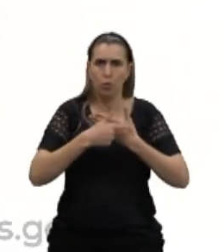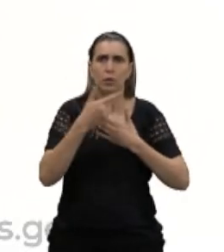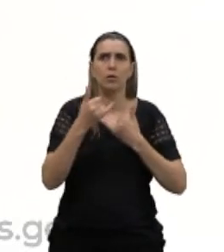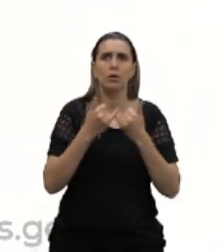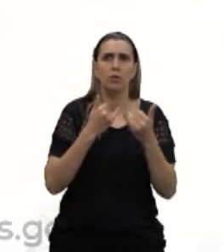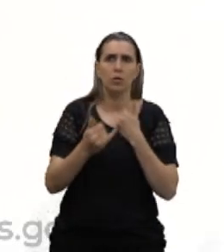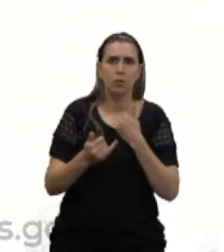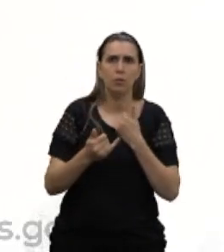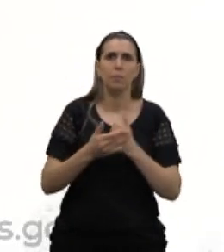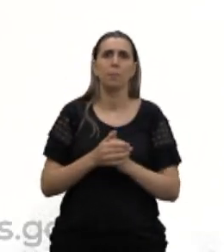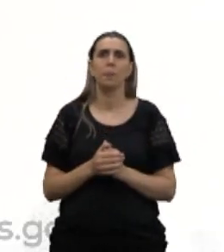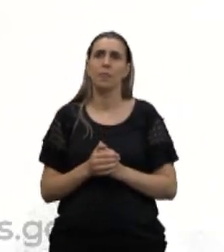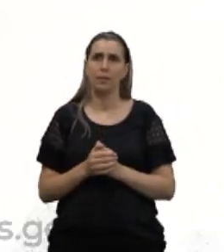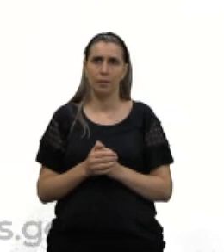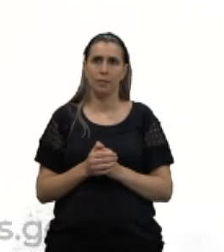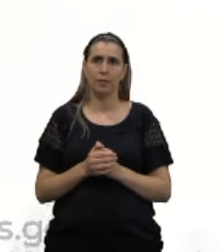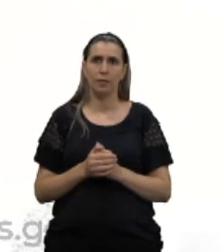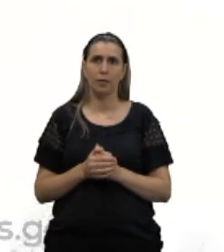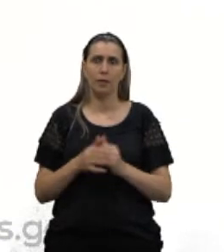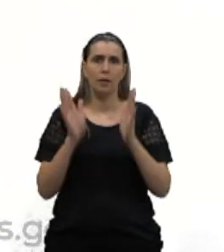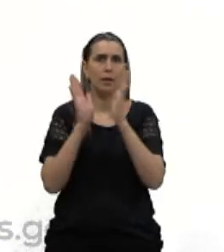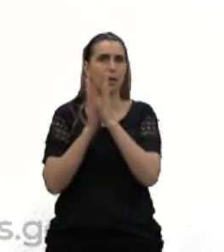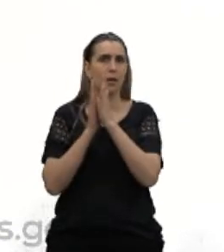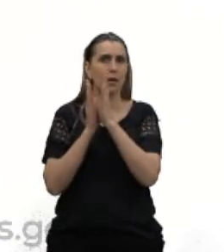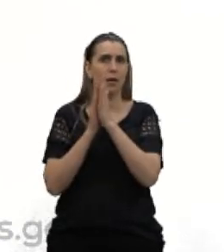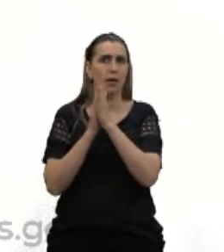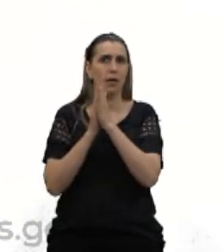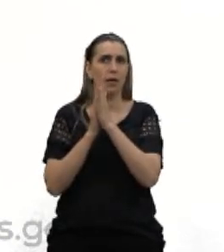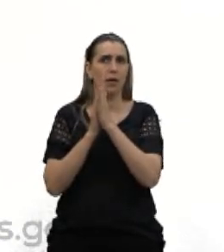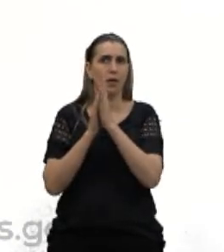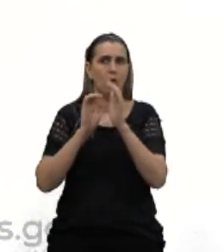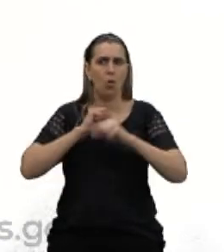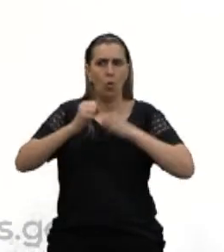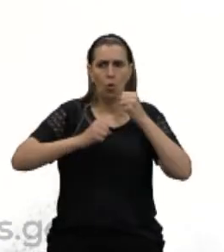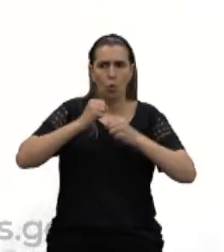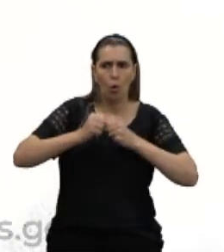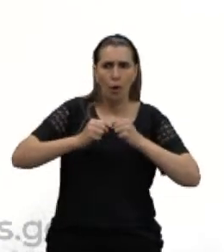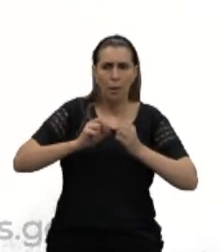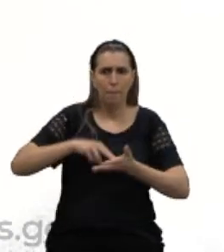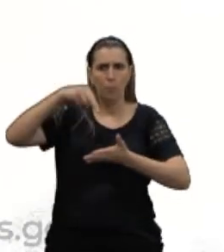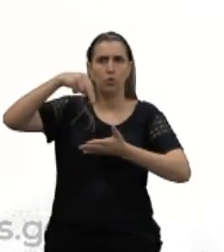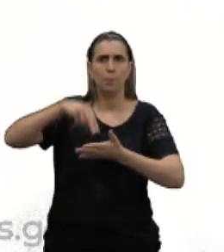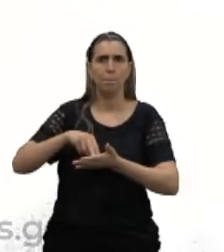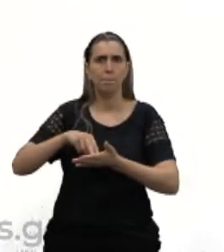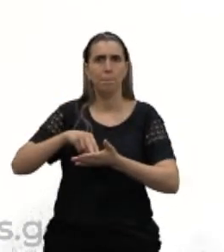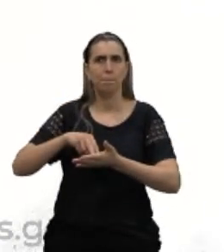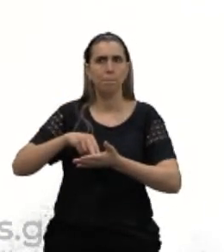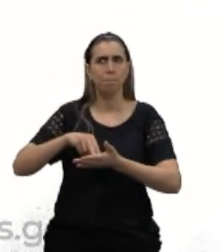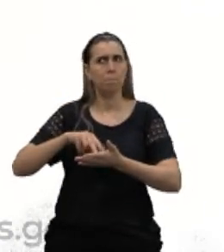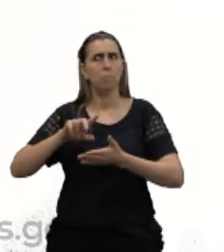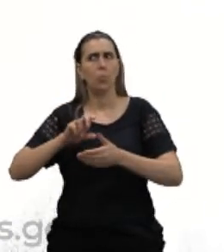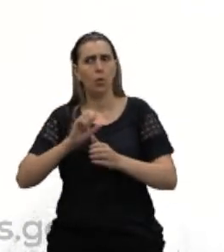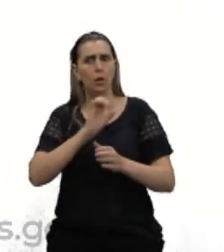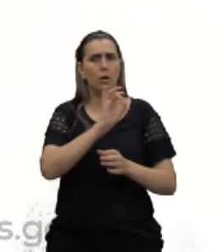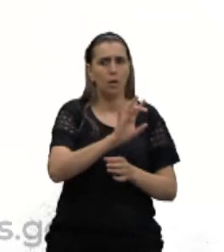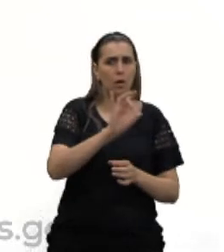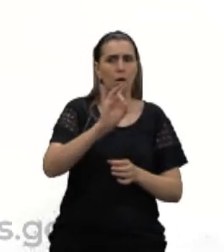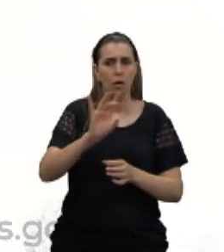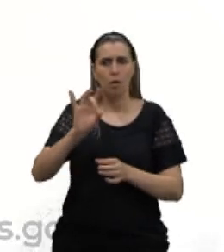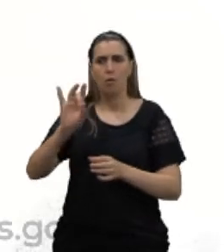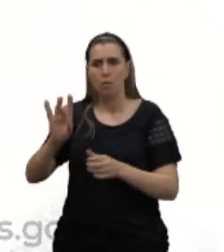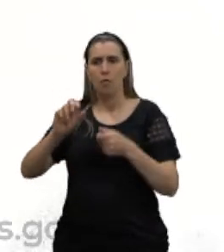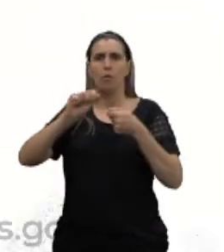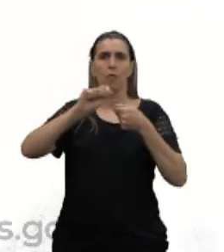Exemplo, bate palma, corre e pula. Embora cada uma vai